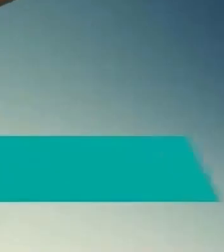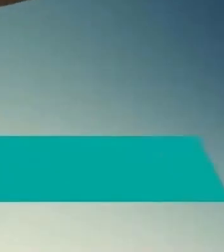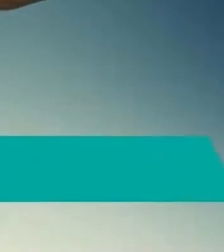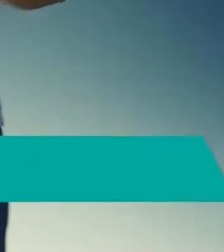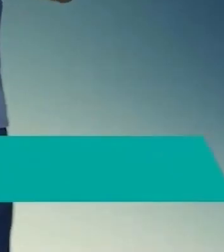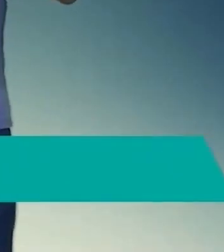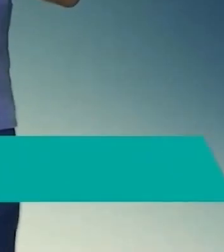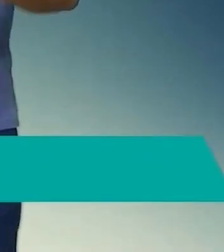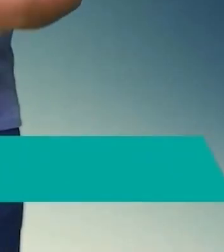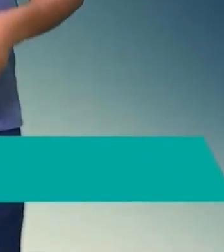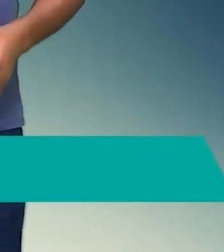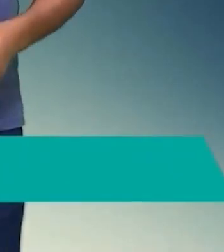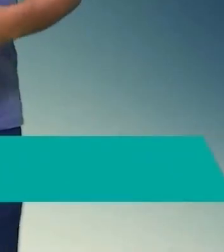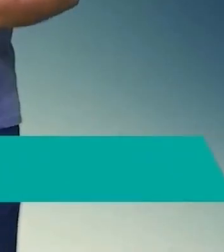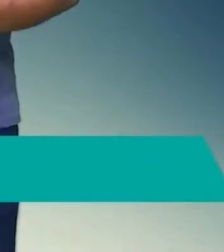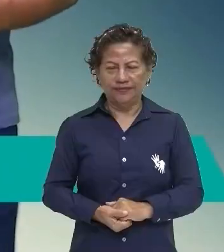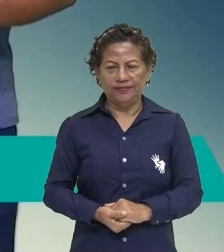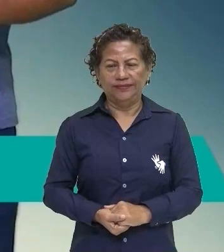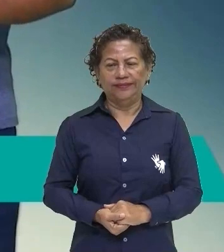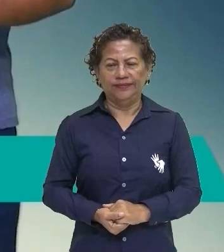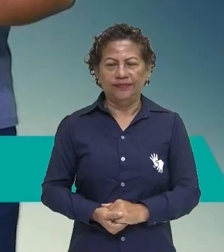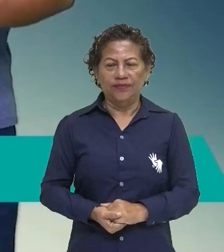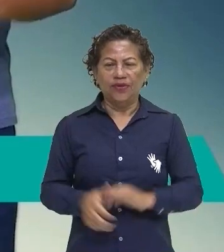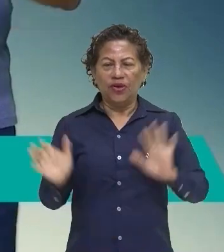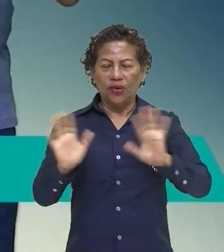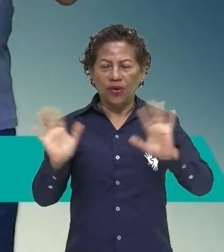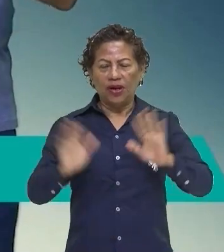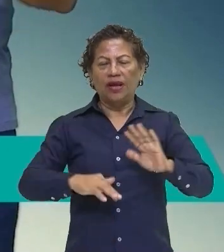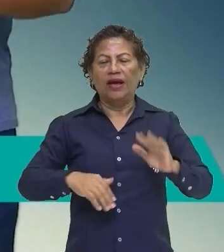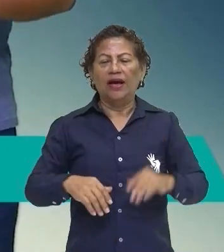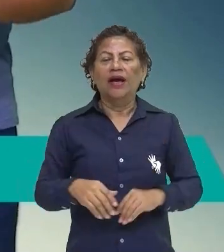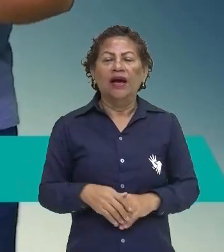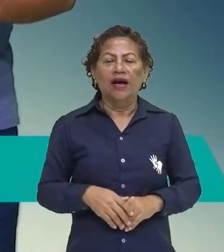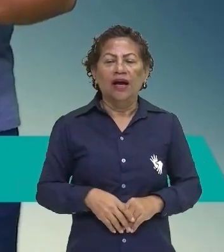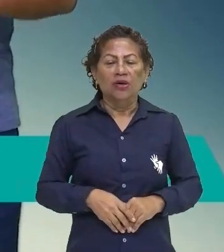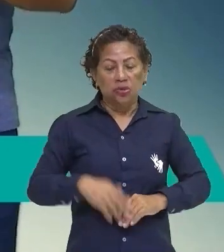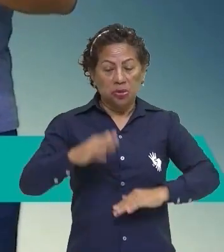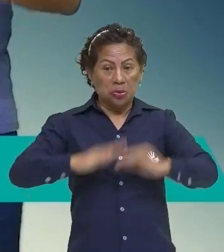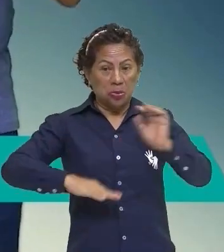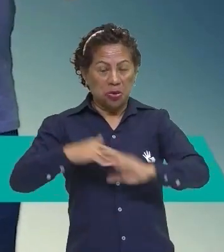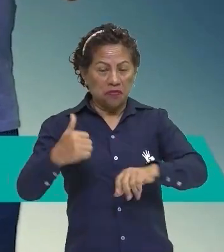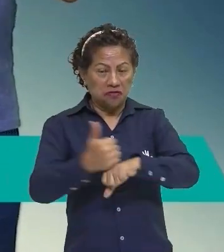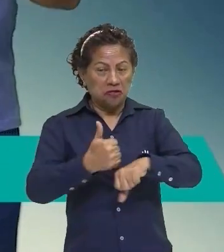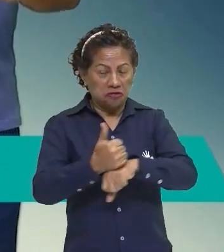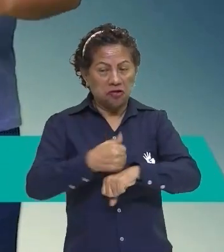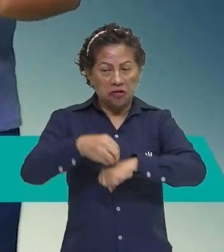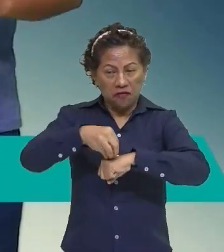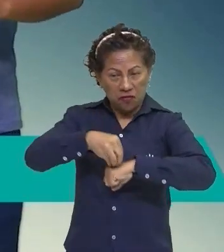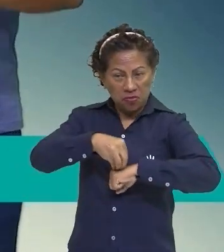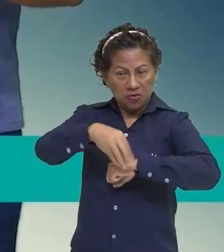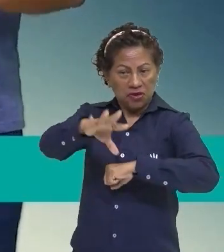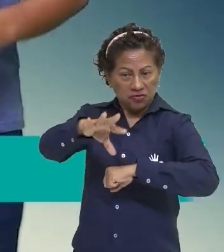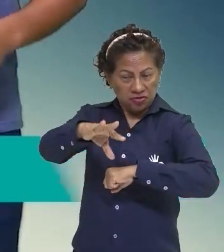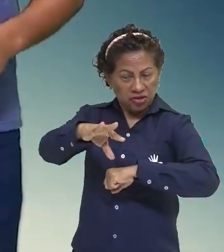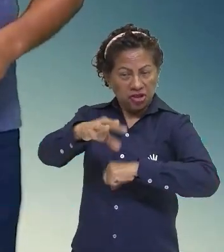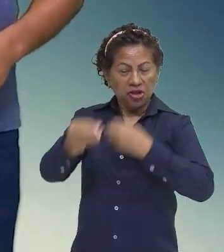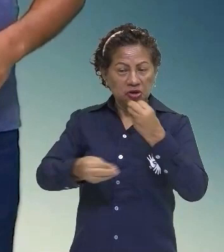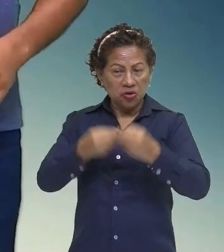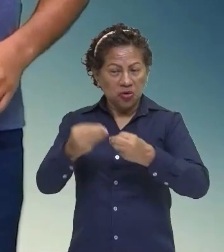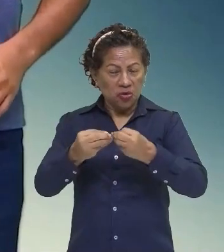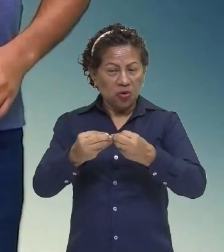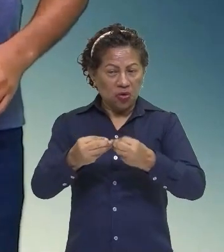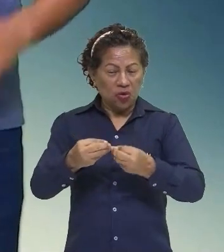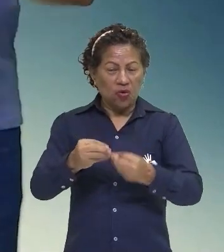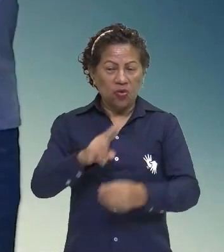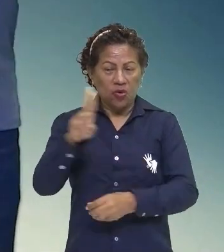Olá pessoal, tudo bem? Eu sou Paulo de Lima, sou fotógrafo profissional e eu vim dar algumas dicas aqui para você de fotografia com o